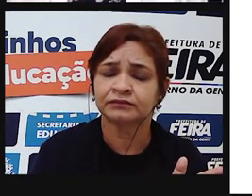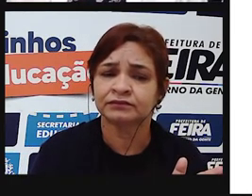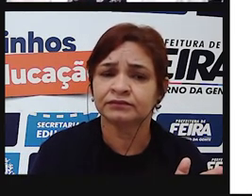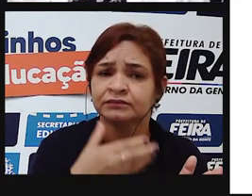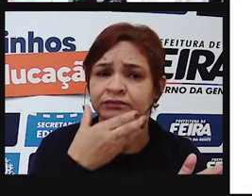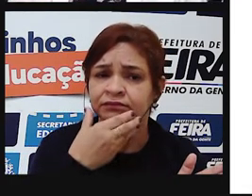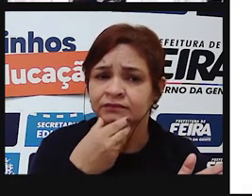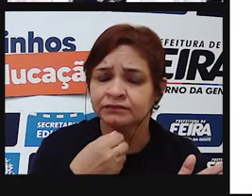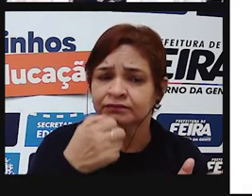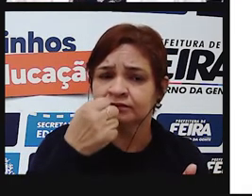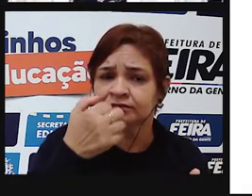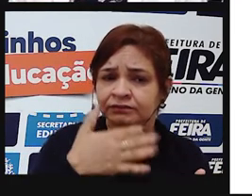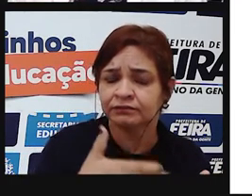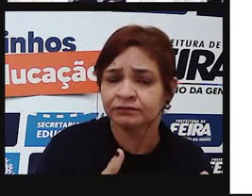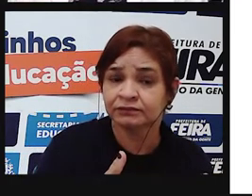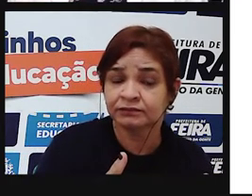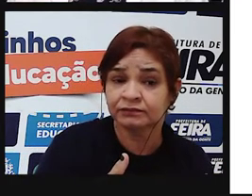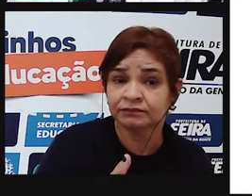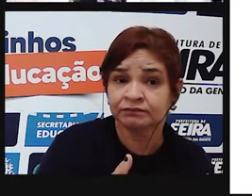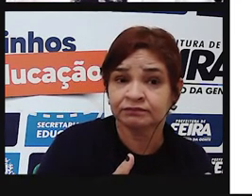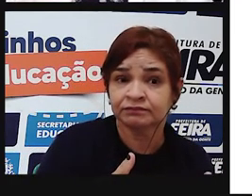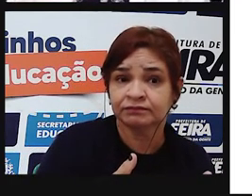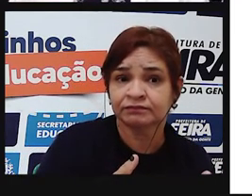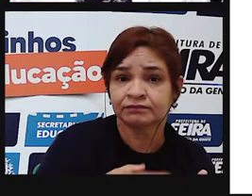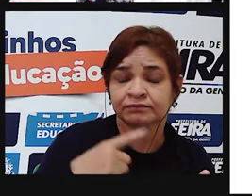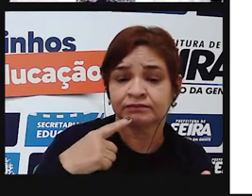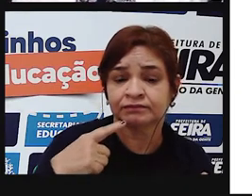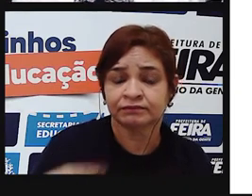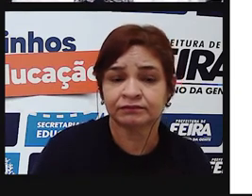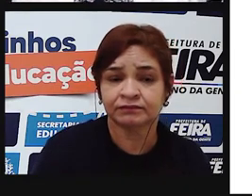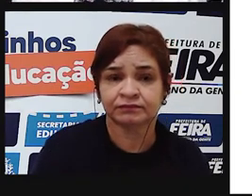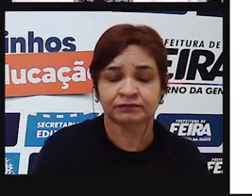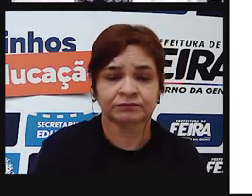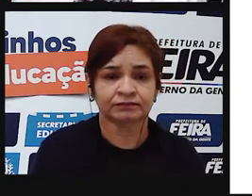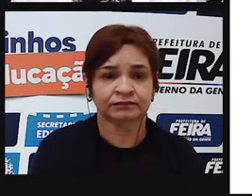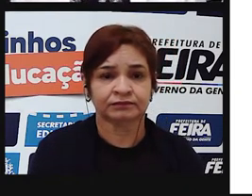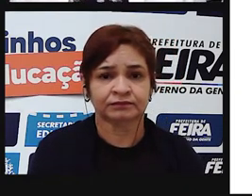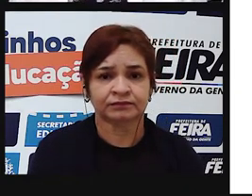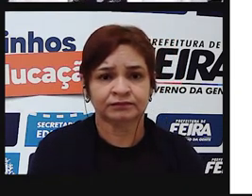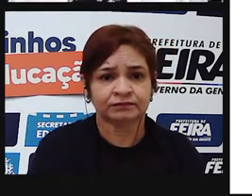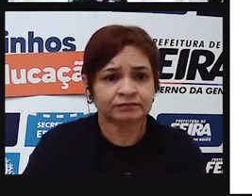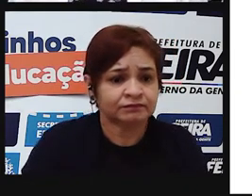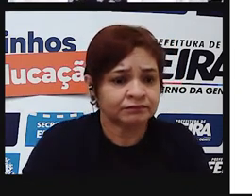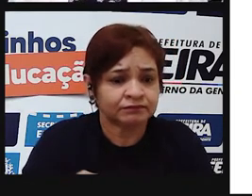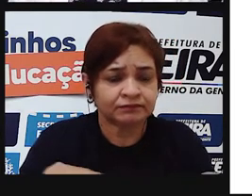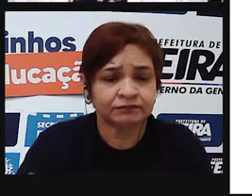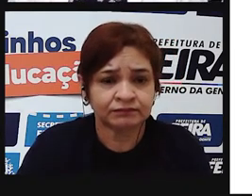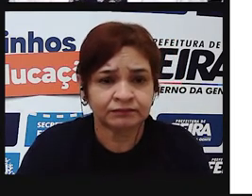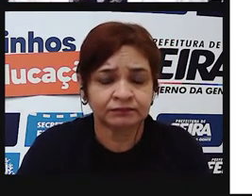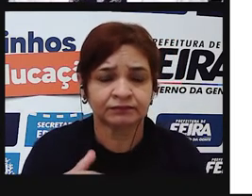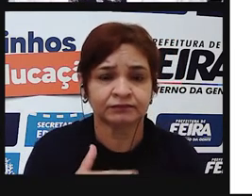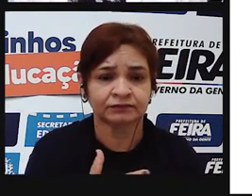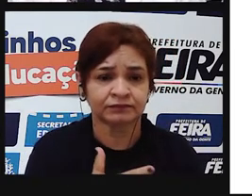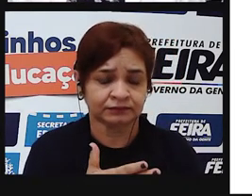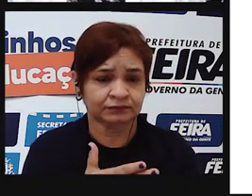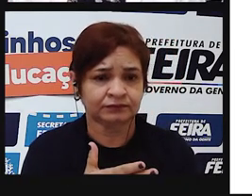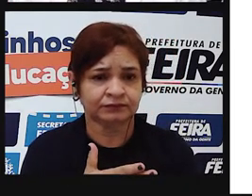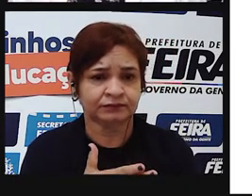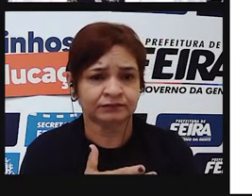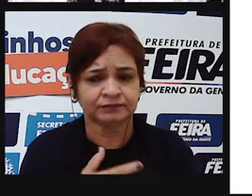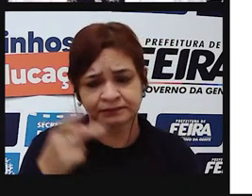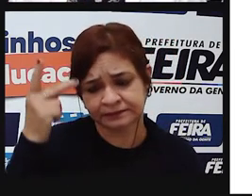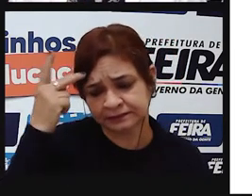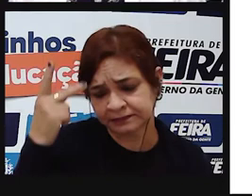crítica a essas transformações no espaço das cidades, né? Em que, para ele, o